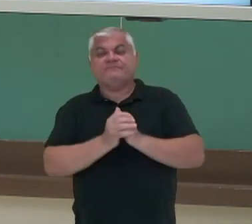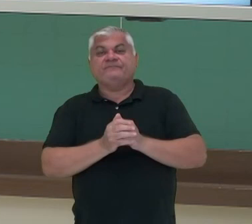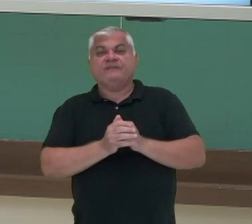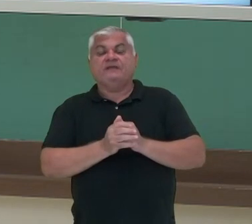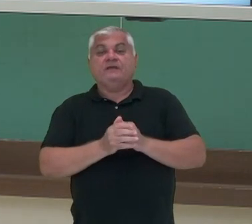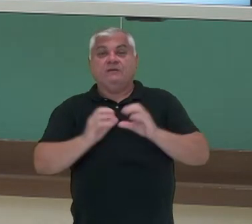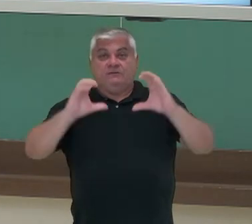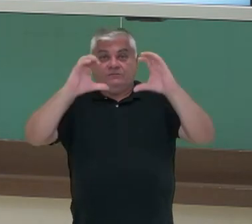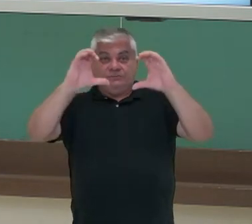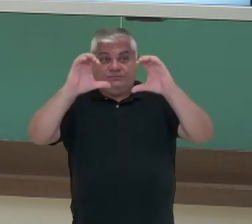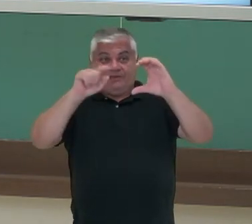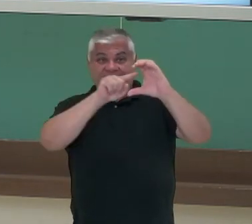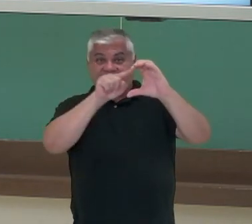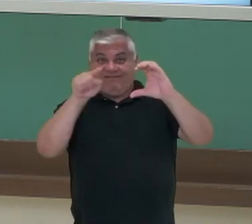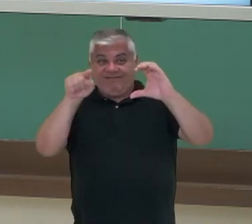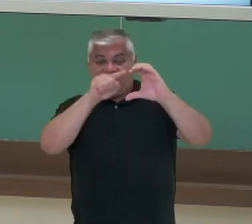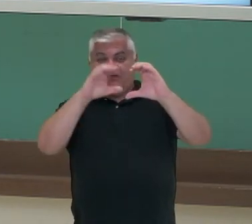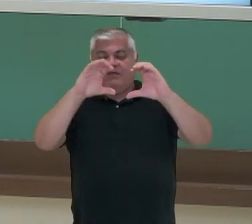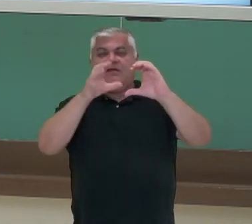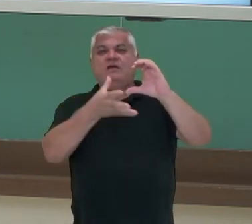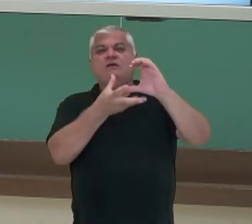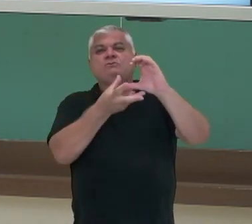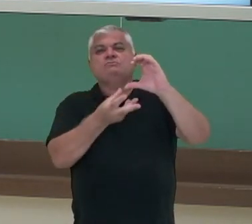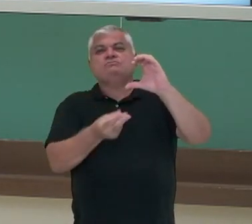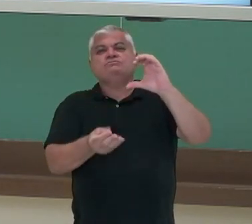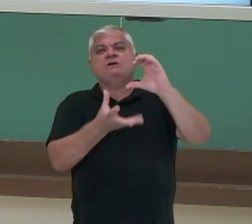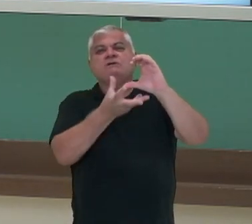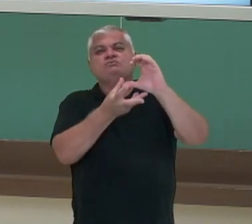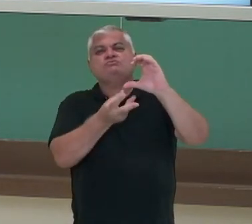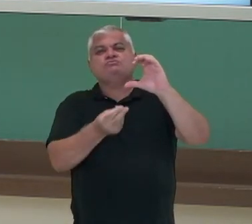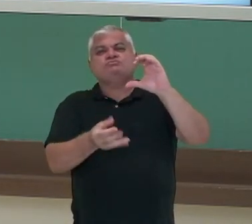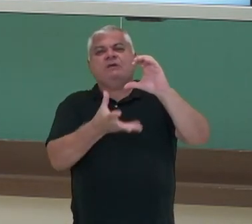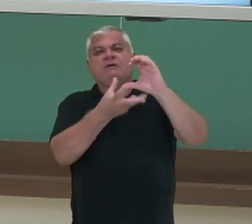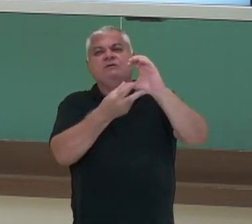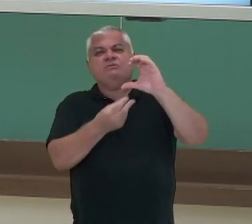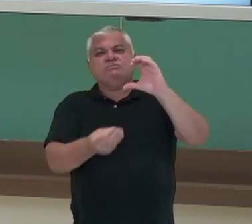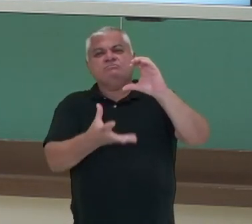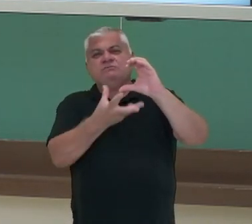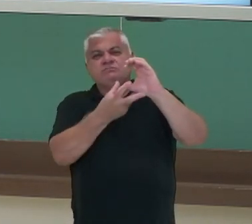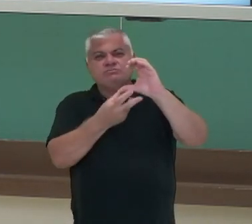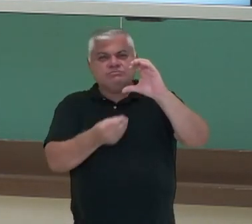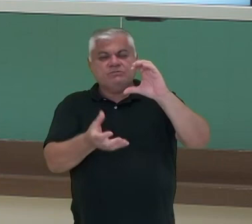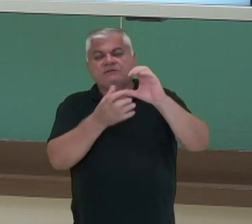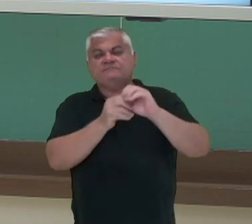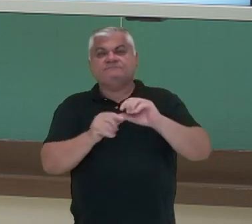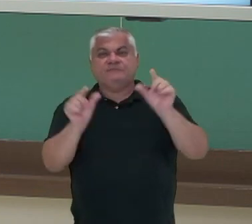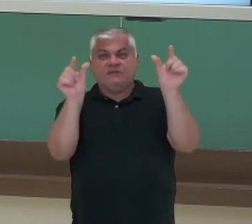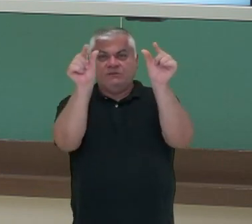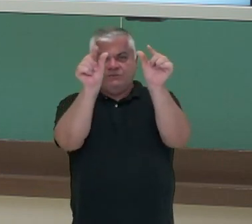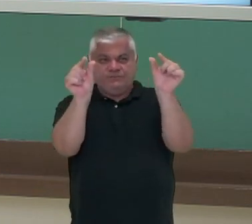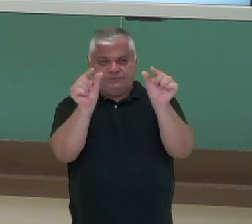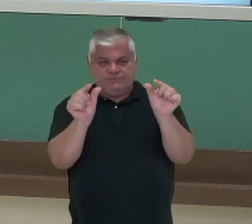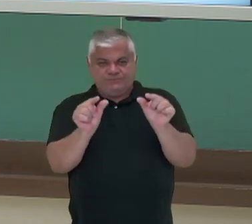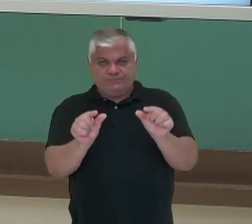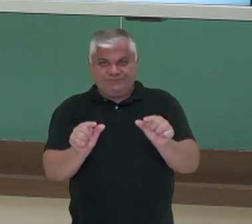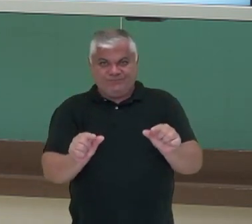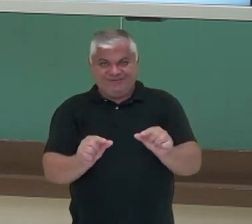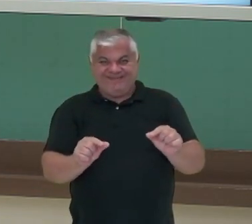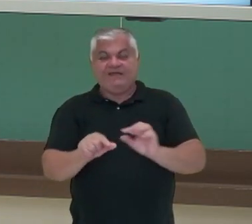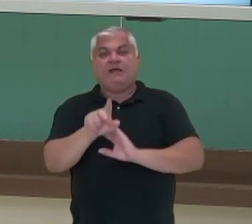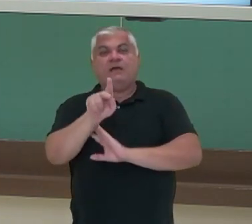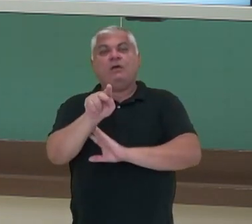o rim que vai filtrar, então como principal função filtração, e o uréter